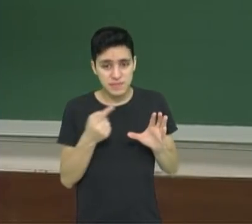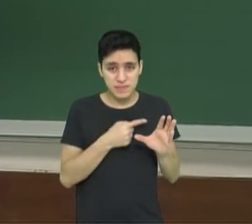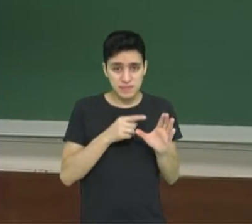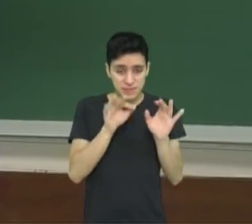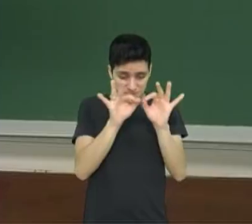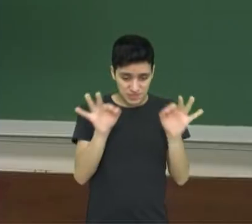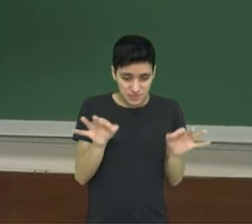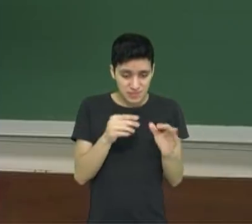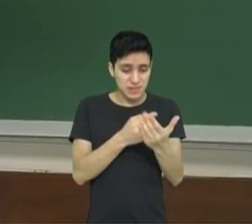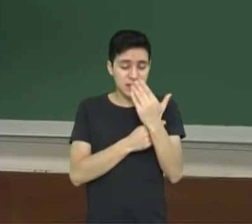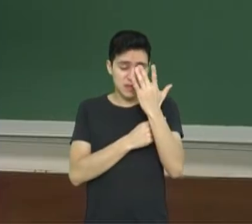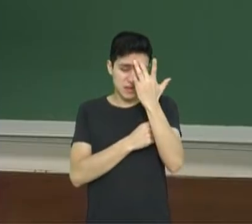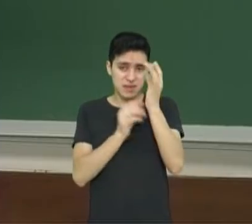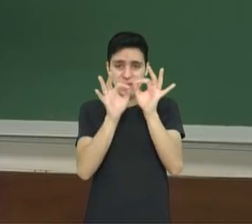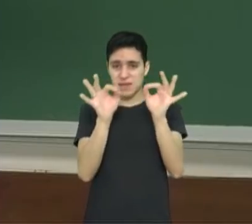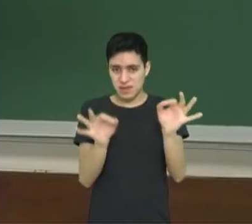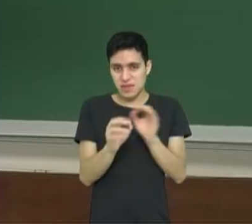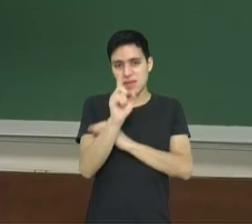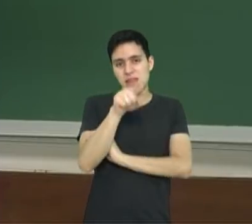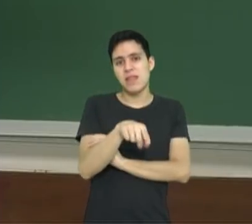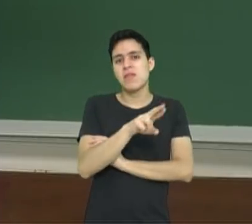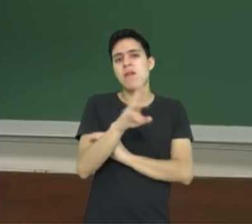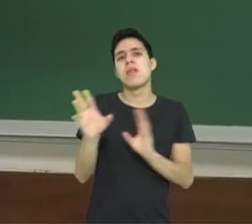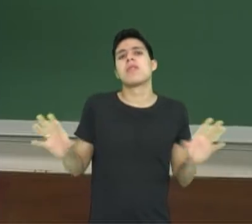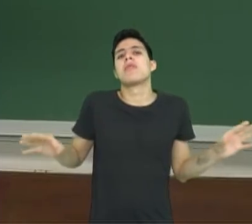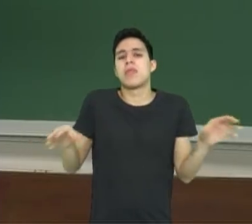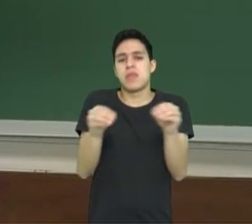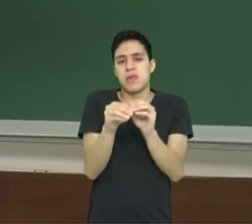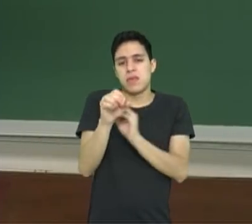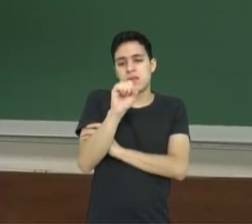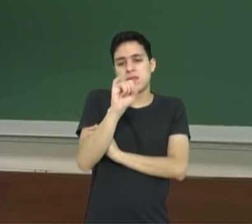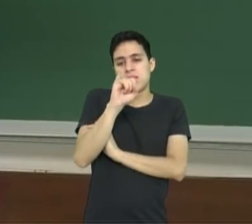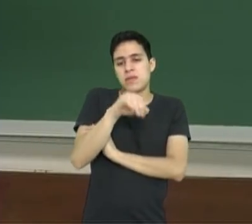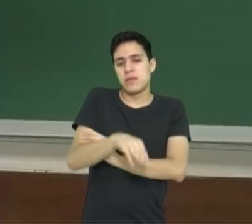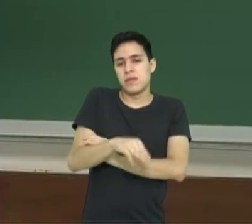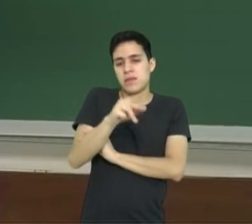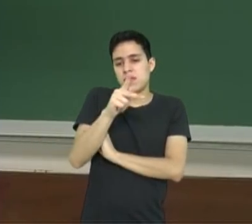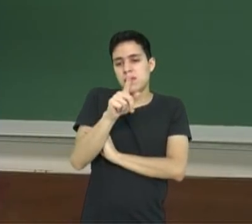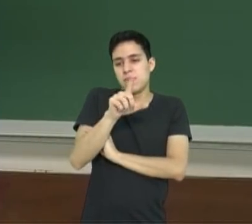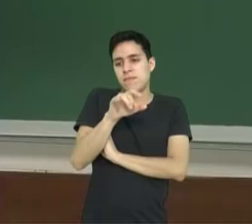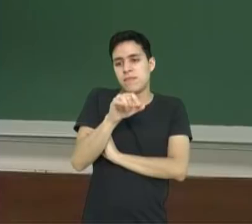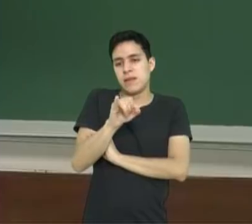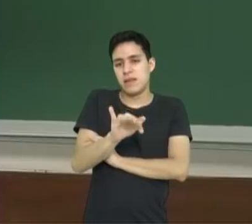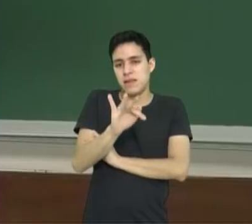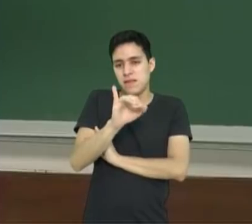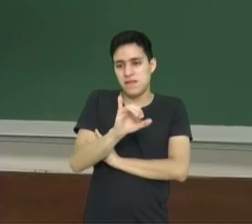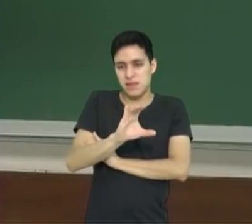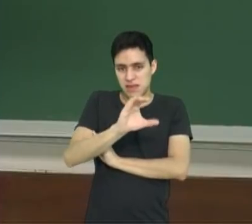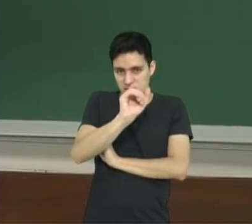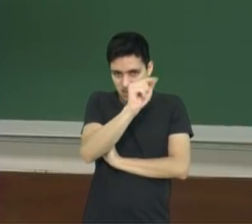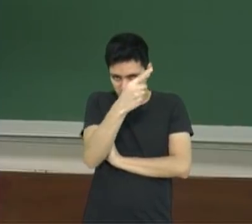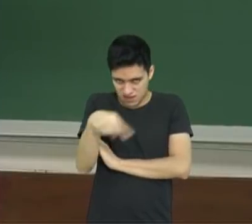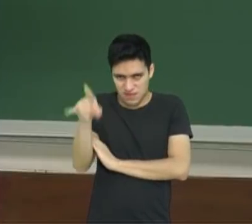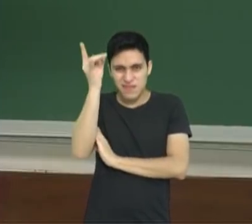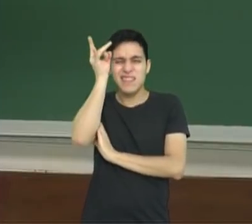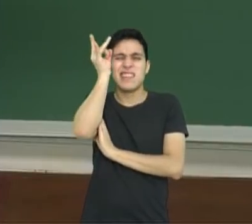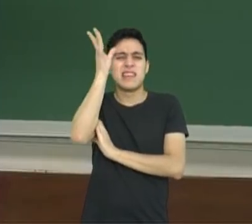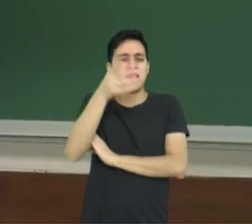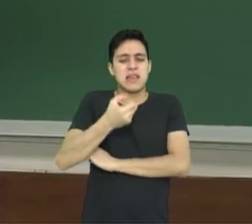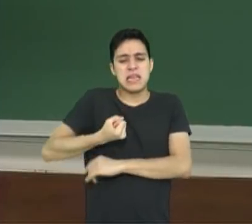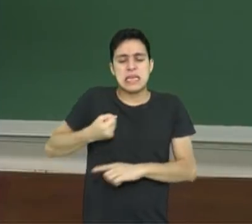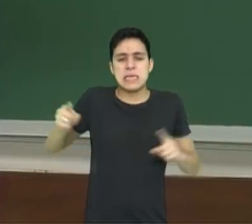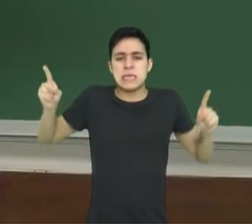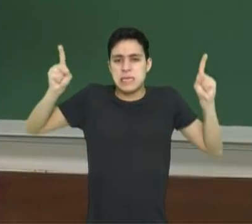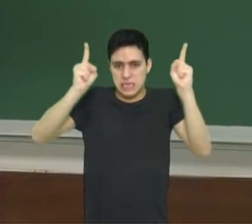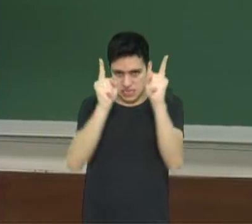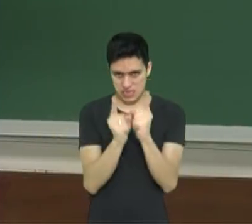ficar mais simples. Já diz a palavra, né? Simplificação. Para ficar mais simples, mais fácil. Ficam menores